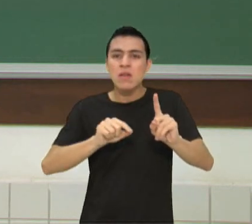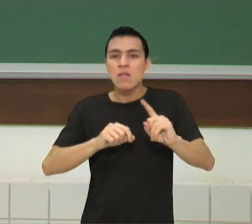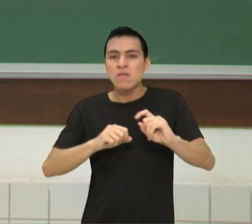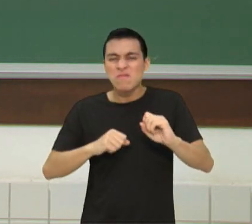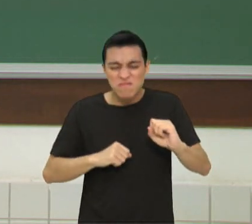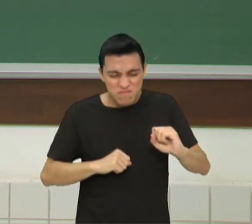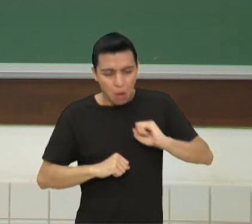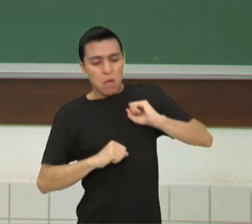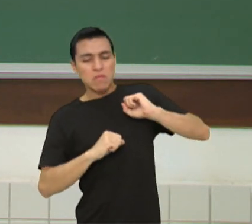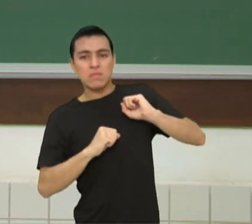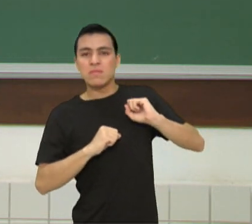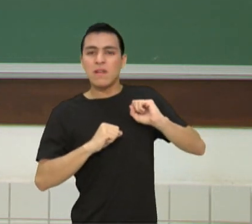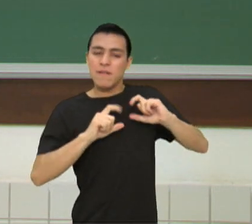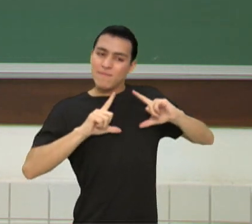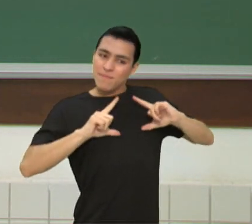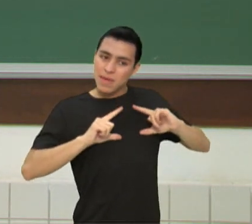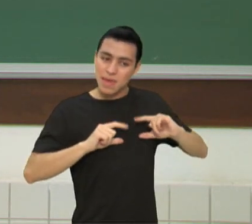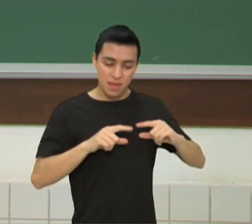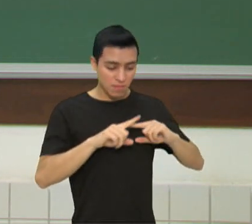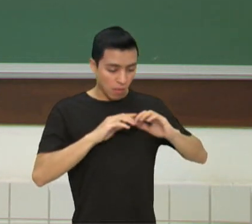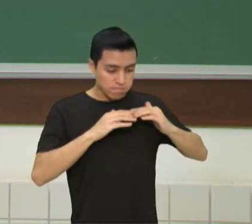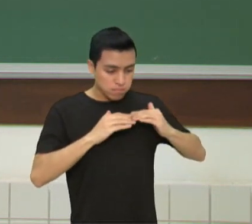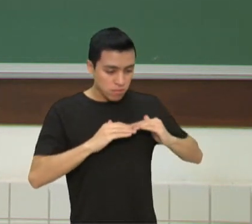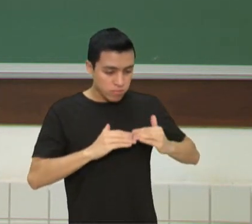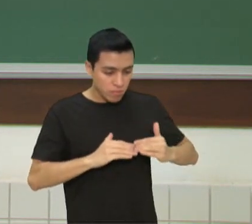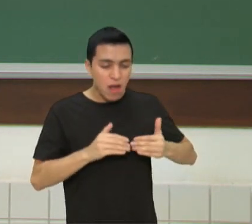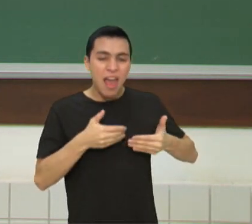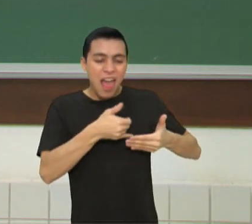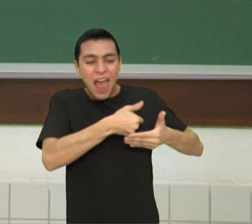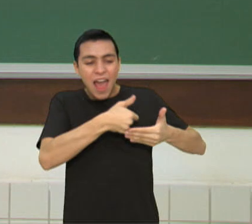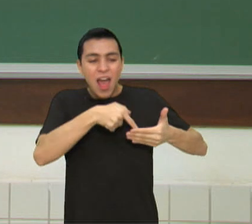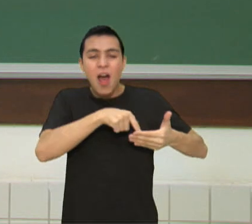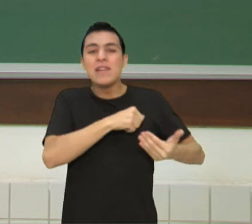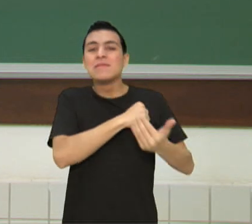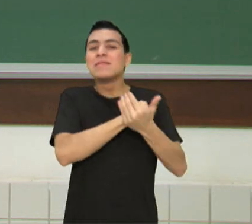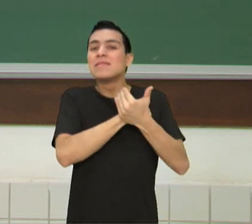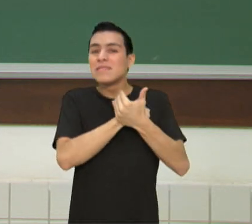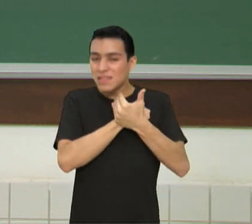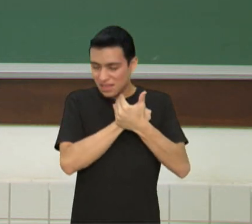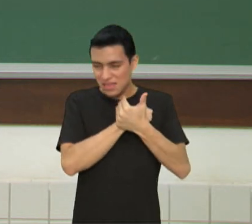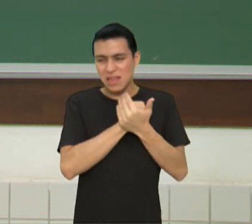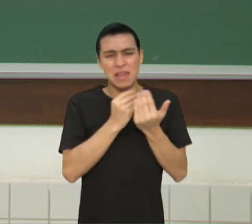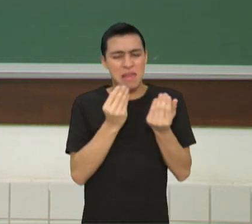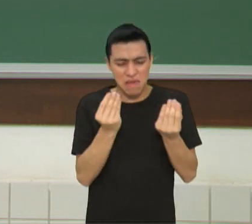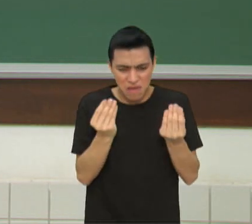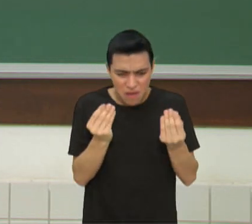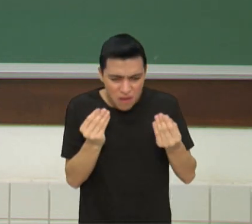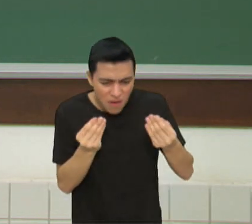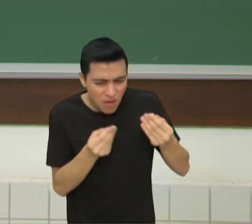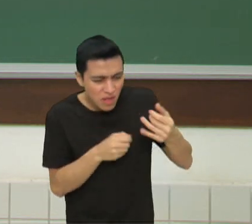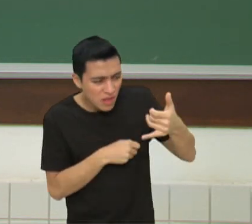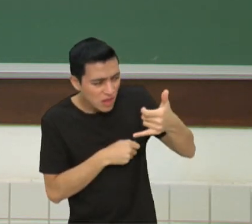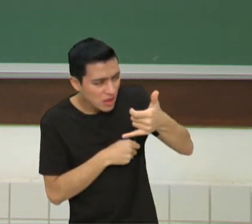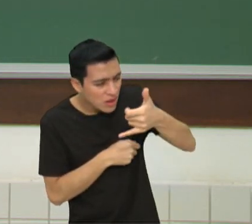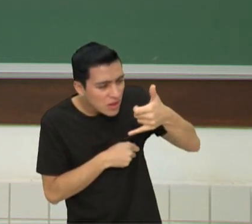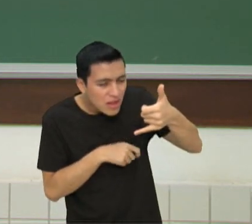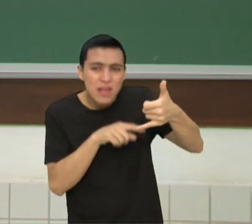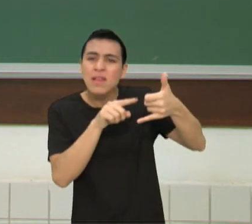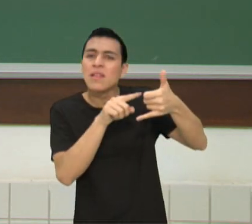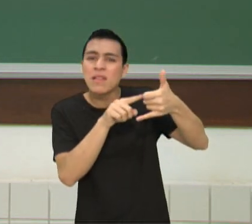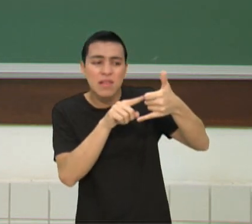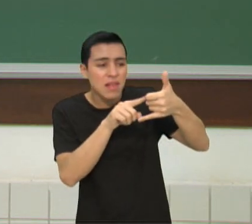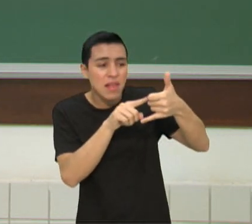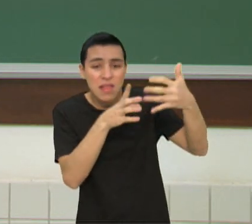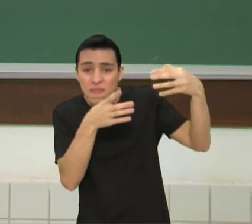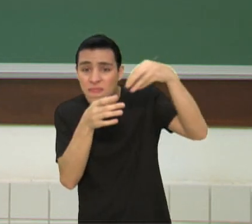amortecido. Então, eu tenho todas essas funções associadas. E como ele faz parte da estrutura da cápsula